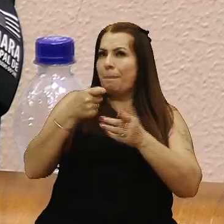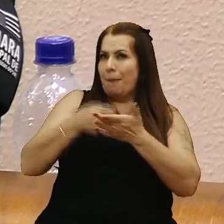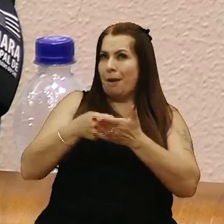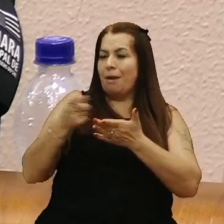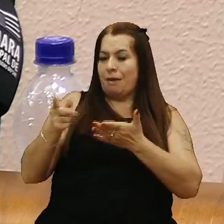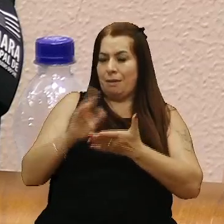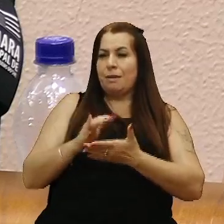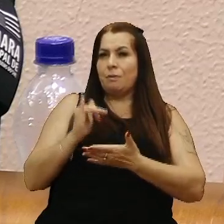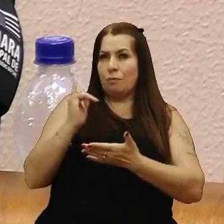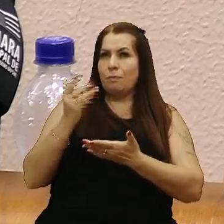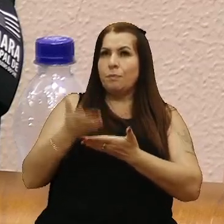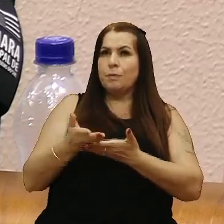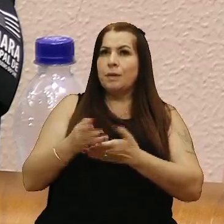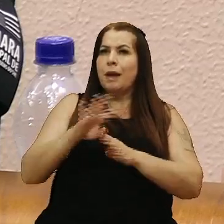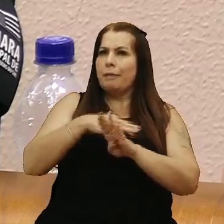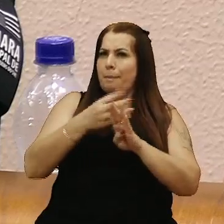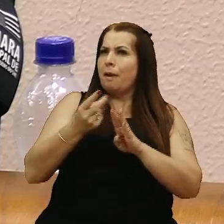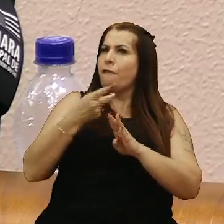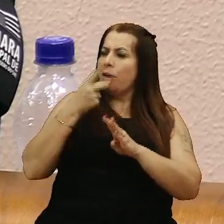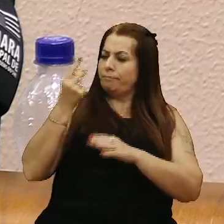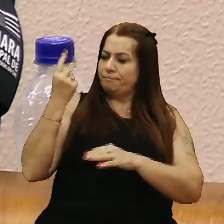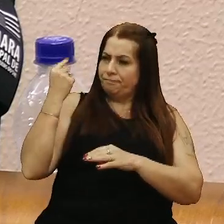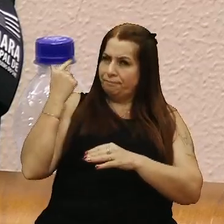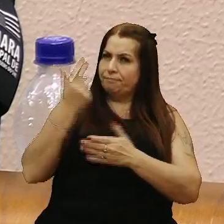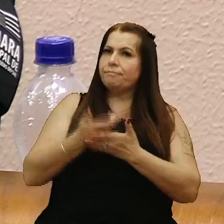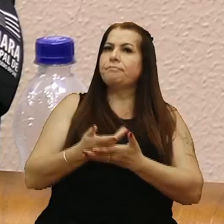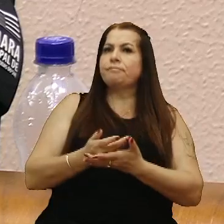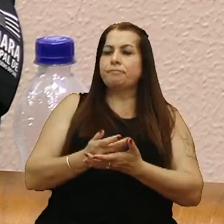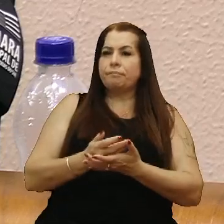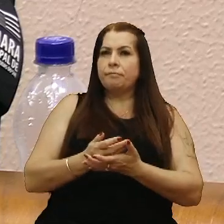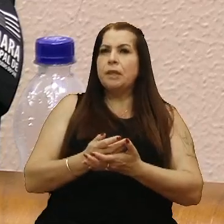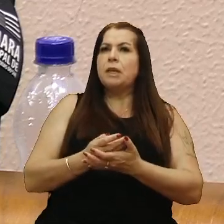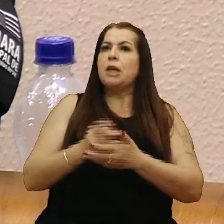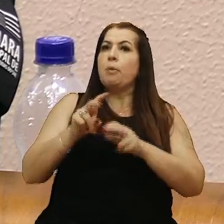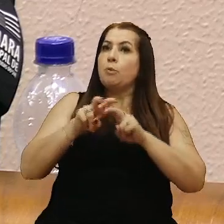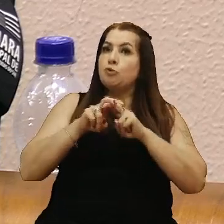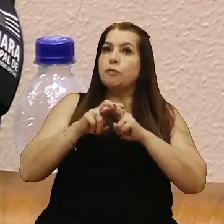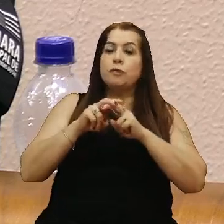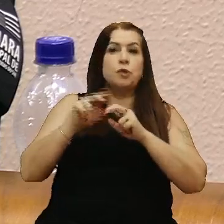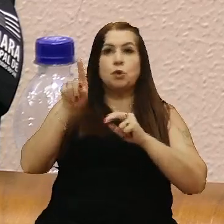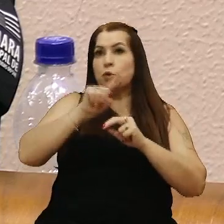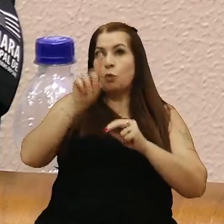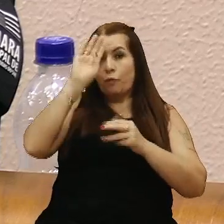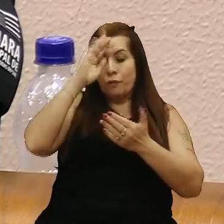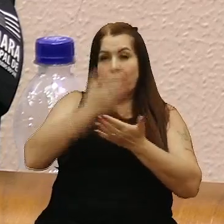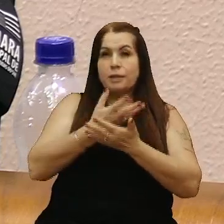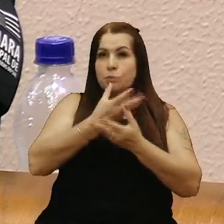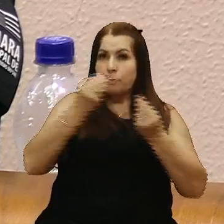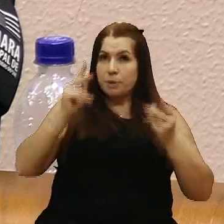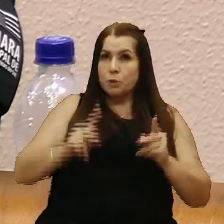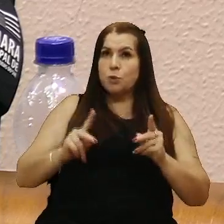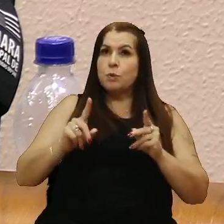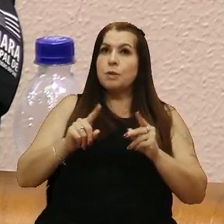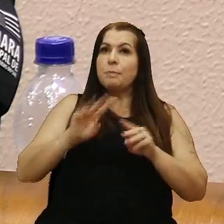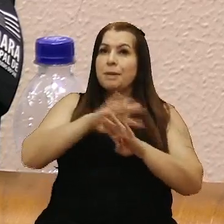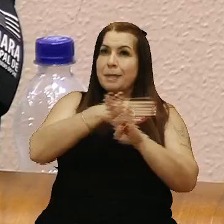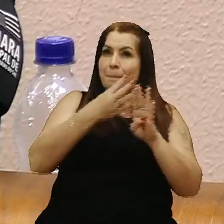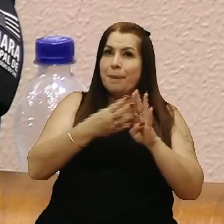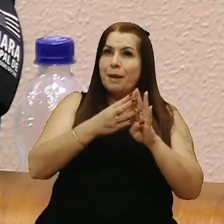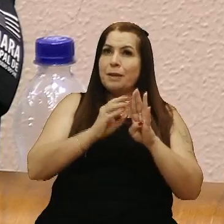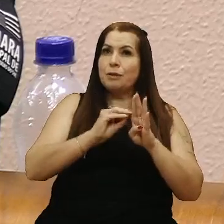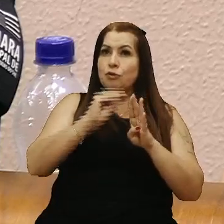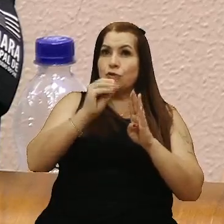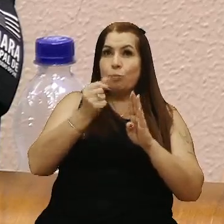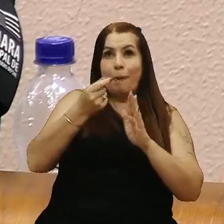fala dessa tabela há muito tempo. Ela é também motivo de desconfiança de muita gente, porque essa tabela só joga a passagem